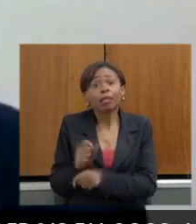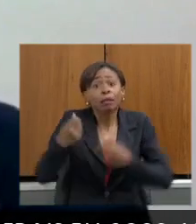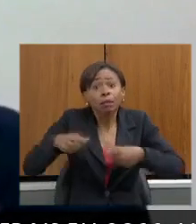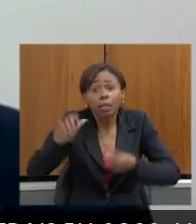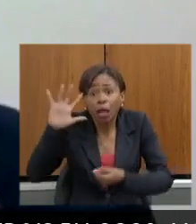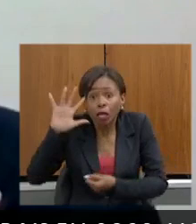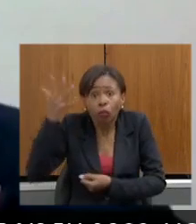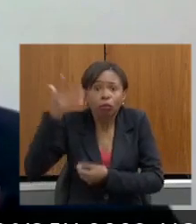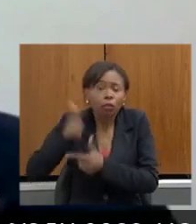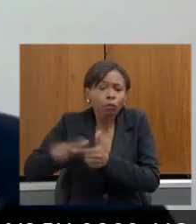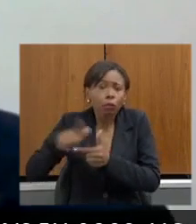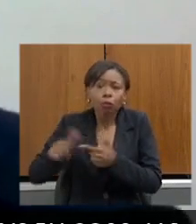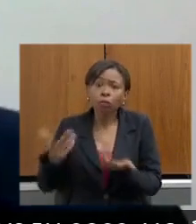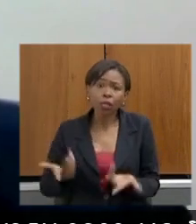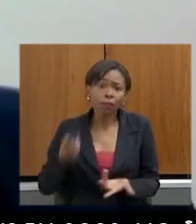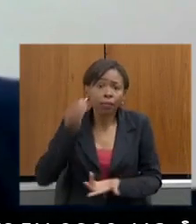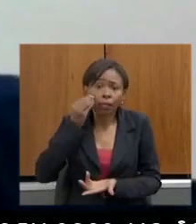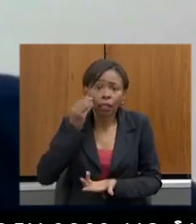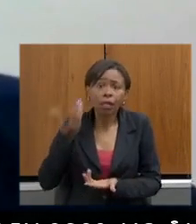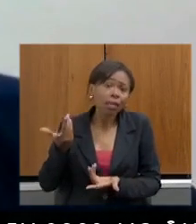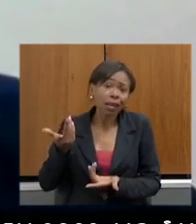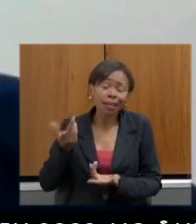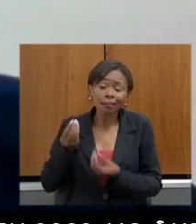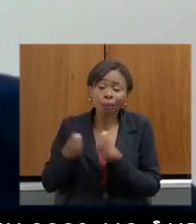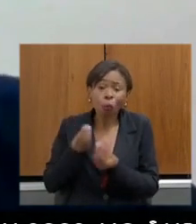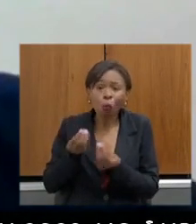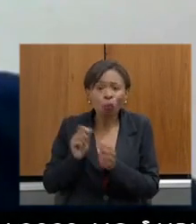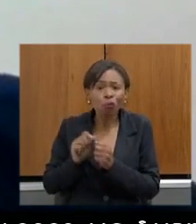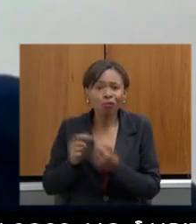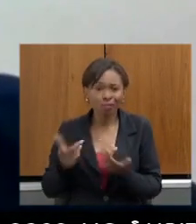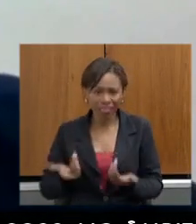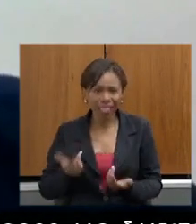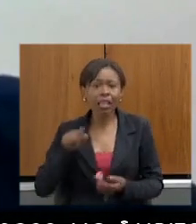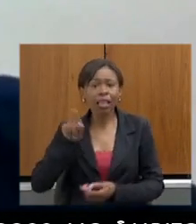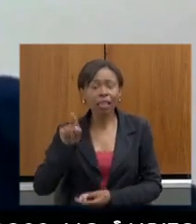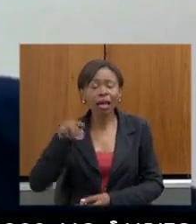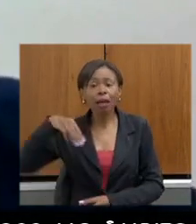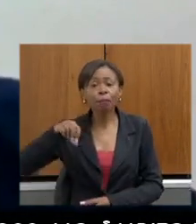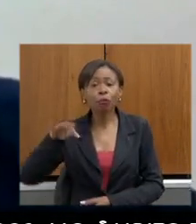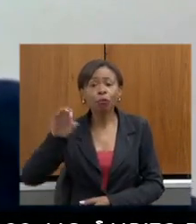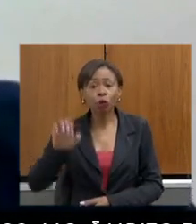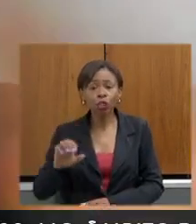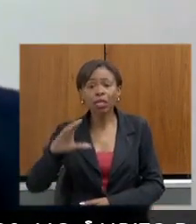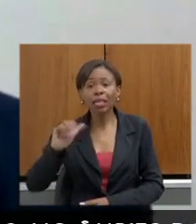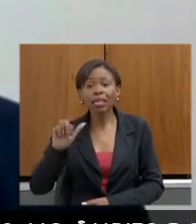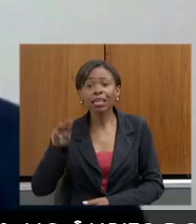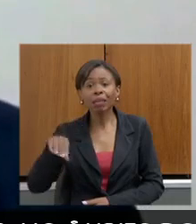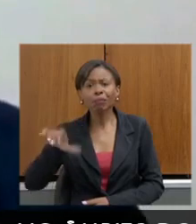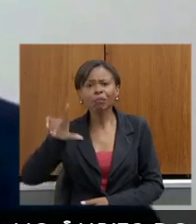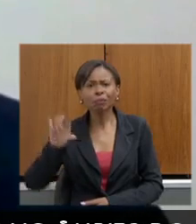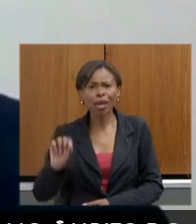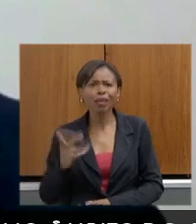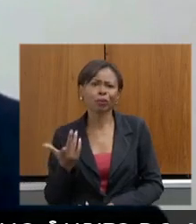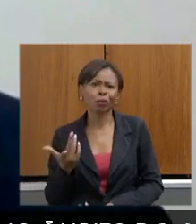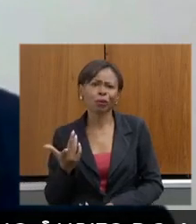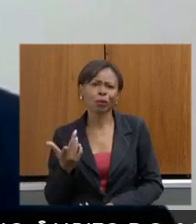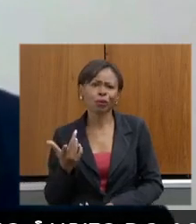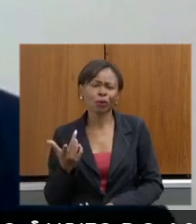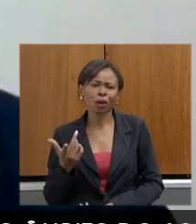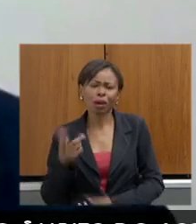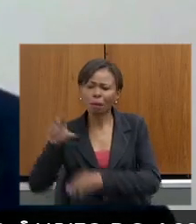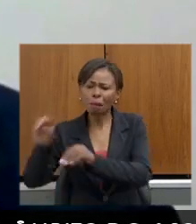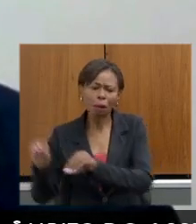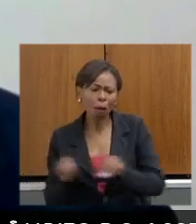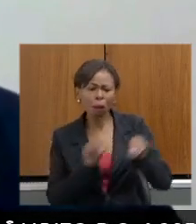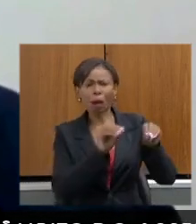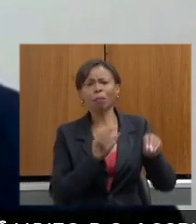é problema o problema e buscar o que a invasão tem gente lá em e um monte Carmelo teremos que mandar ninguém para o patrocínio